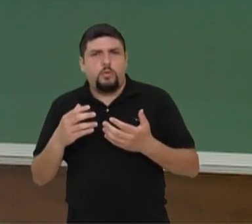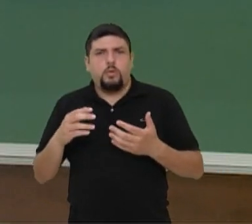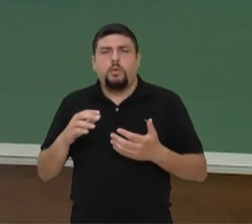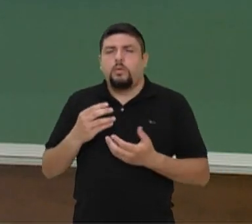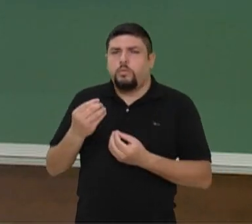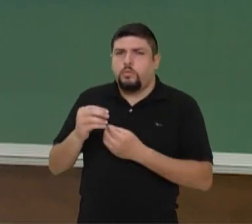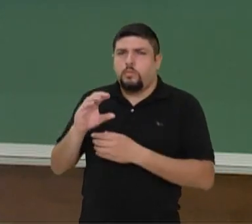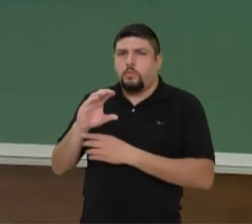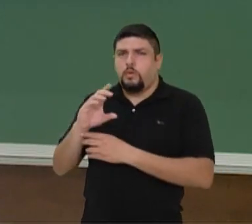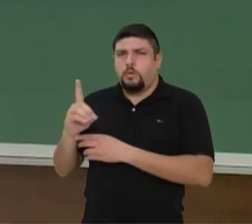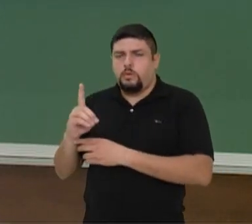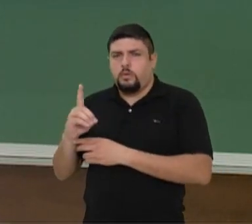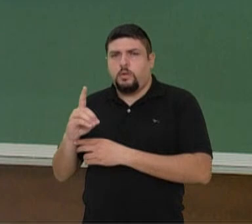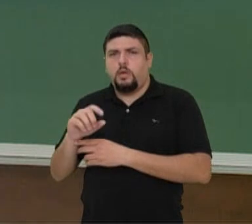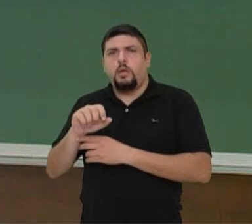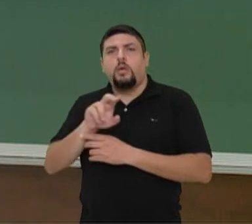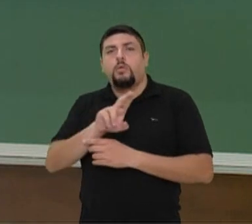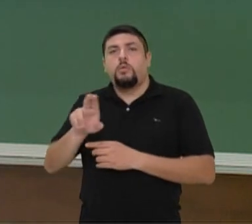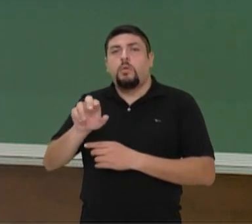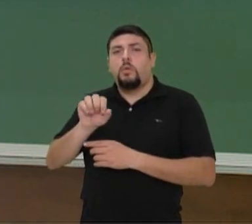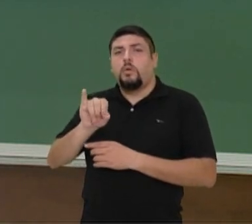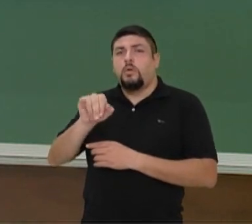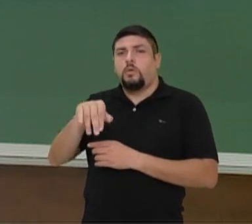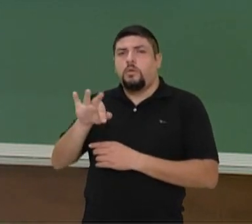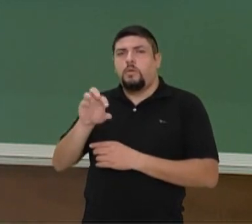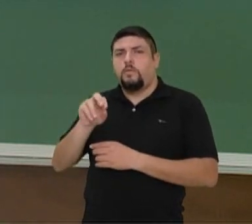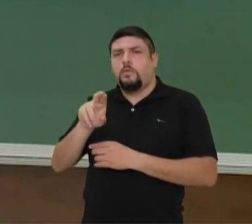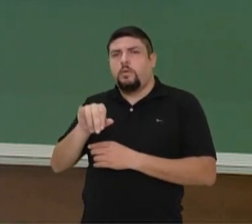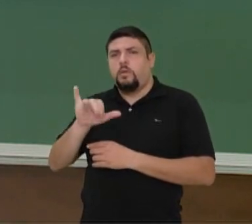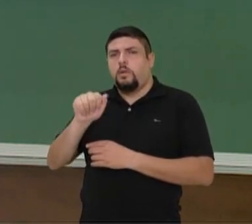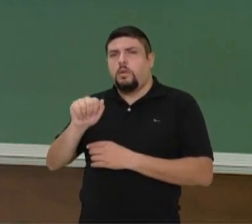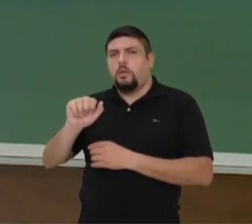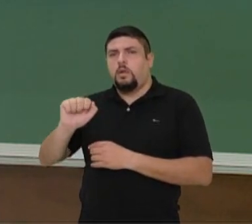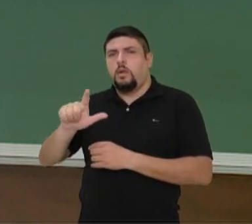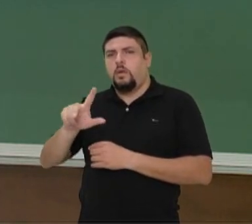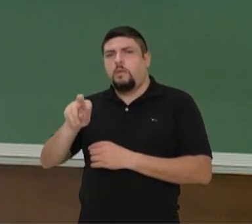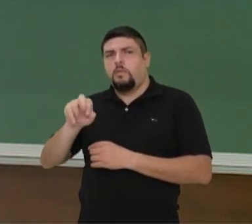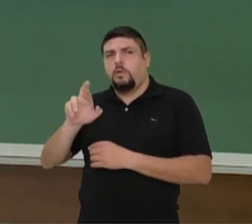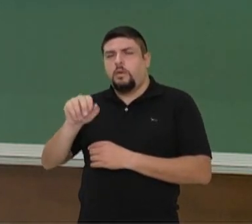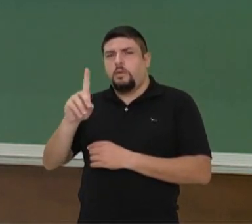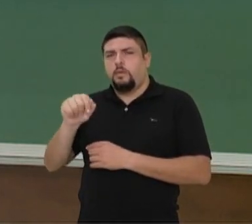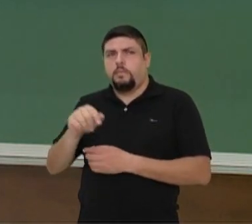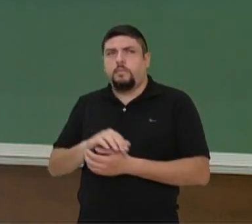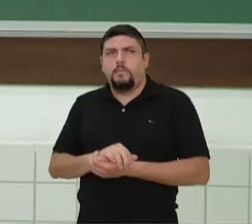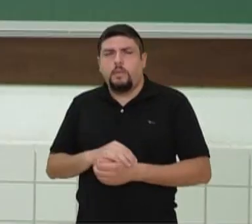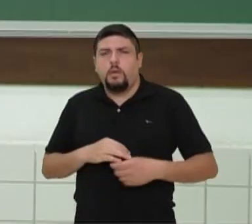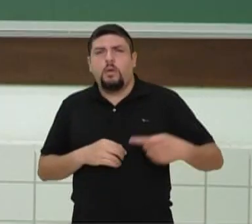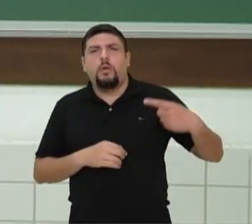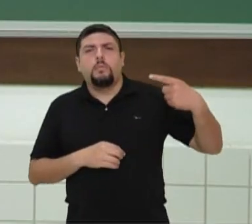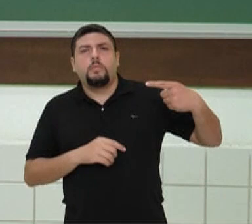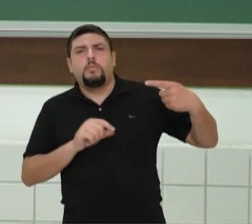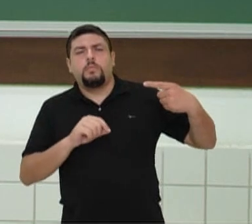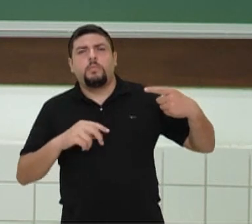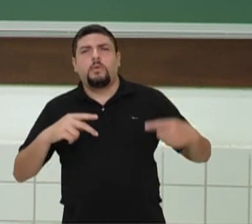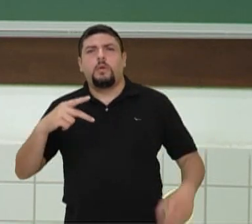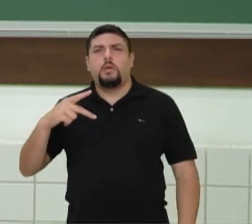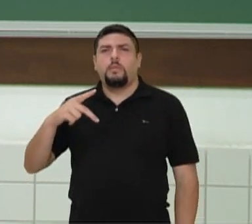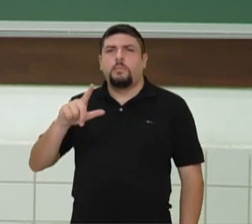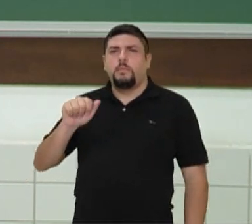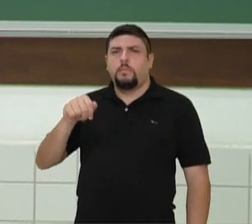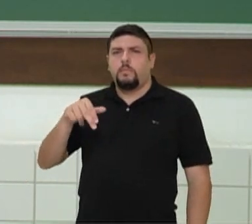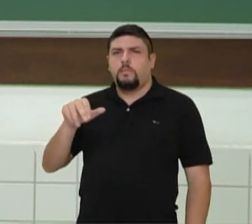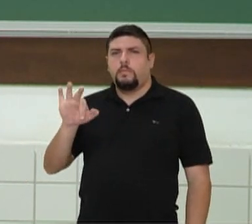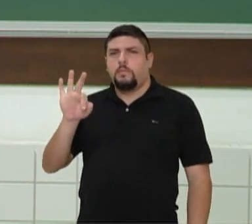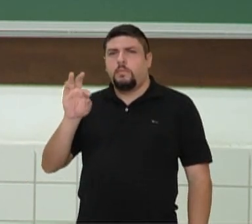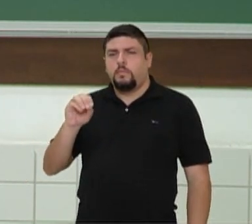A primeira parte, o primeiro movimento, tem por título Planalto Deserto. Aqui você tem o seguinte,